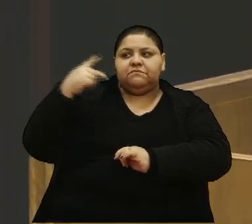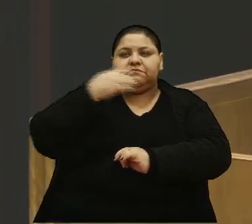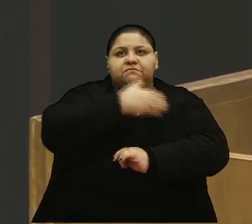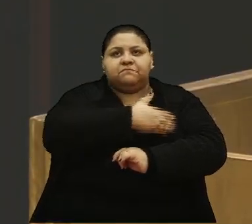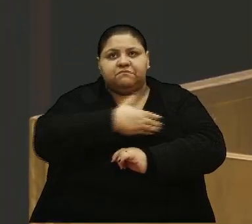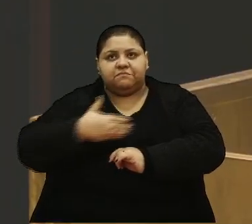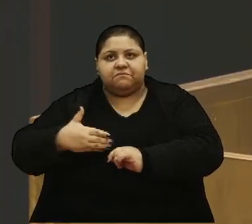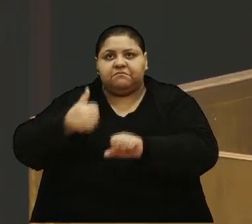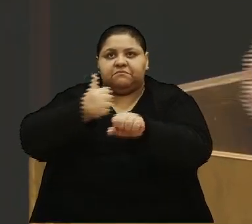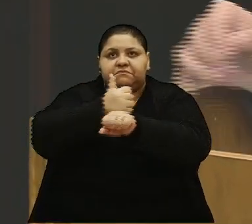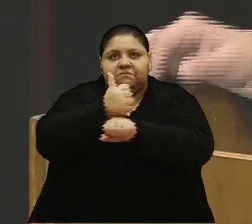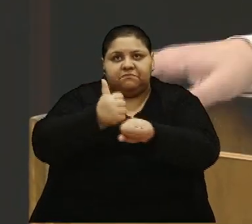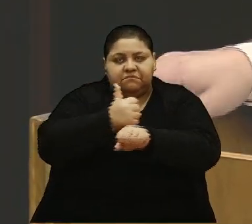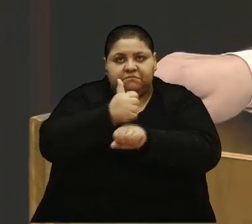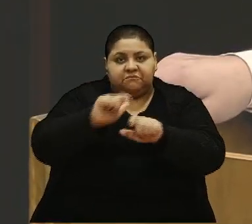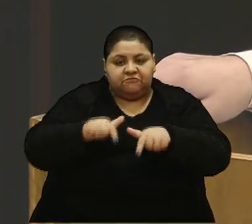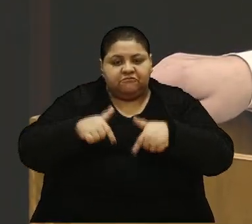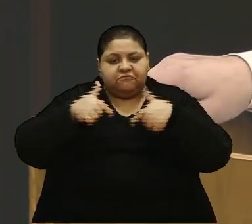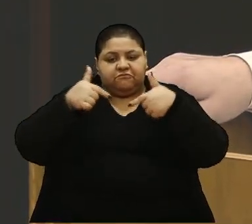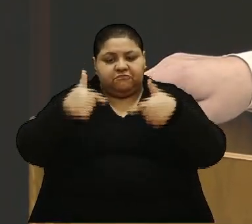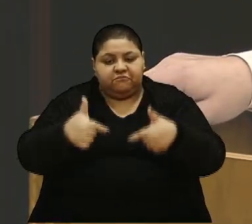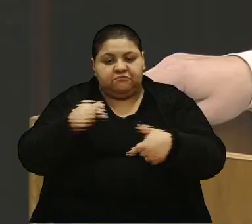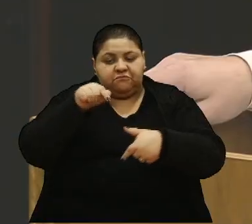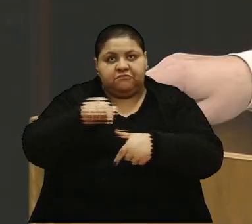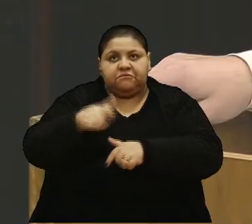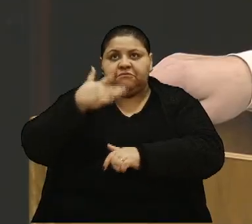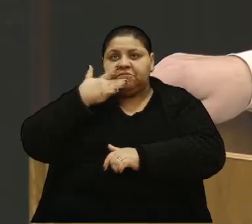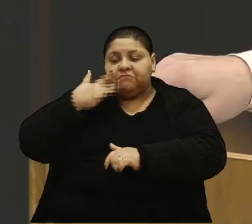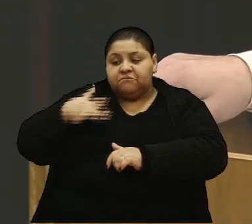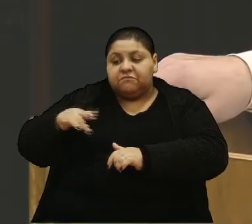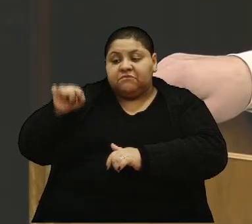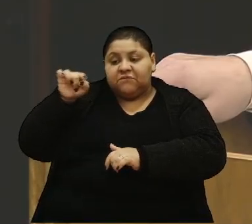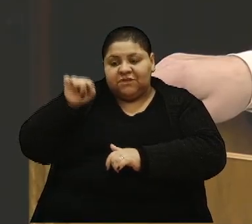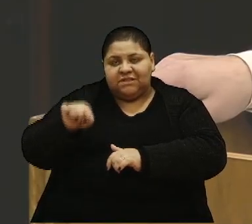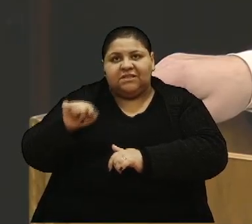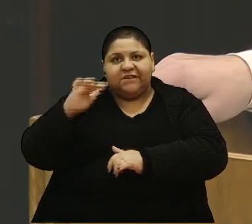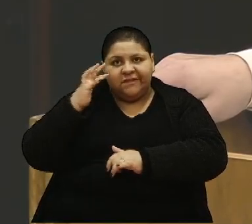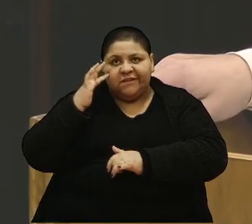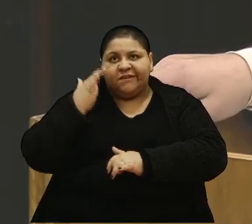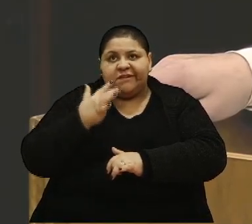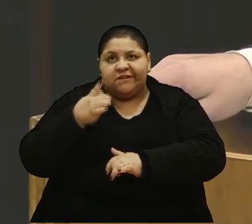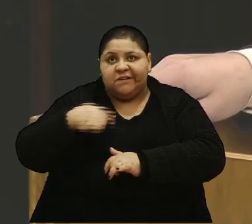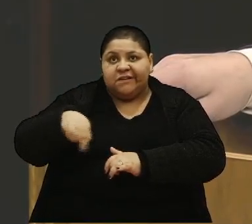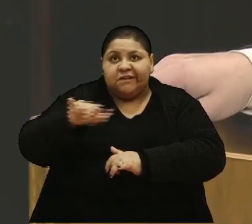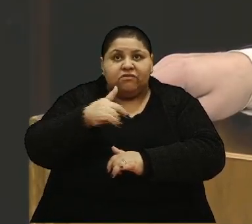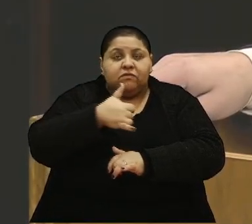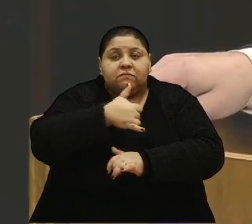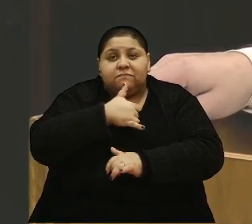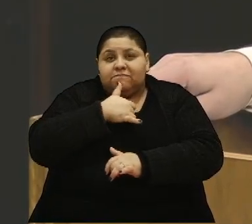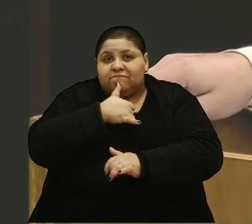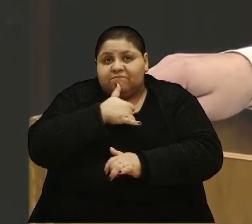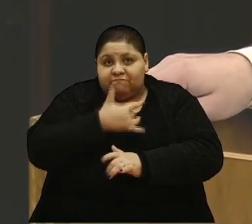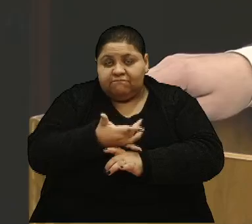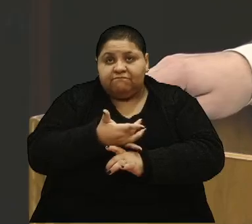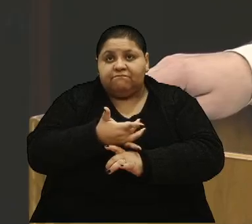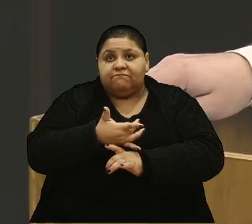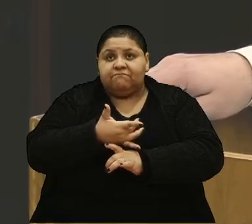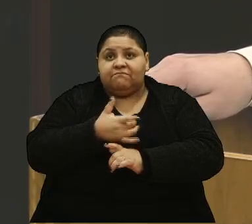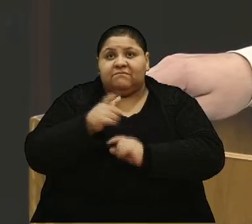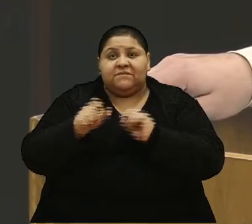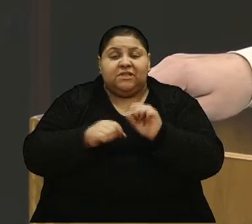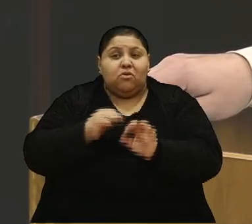dos profissionais que agem com essa criança. Que essa situação que nos entristeceu, que essa